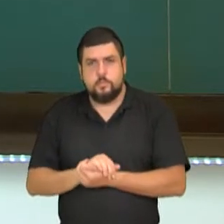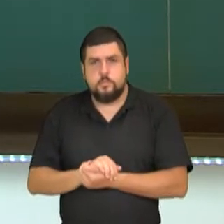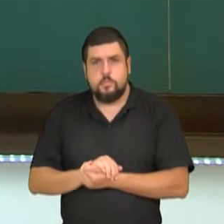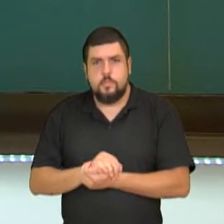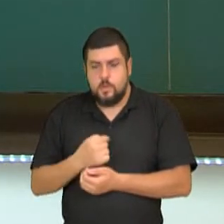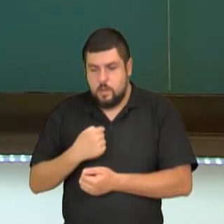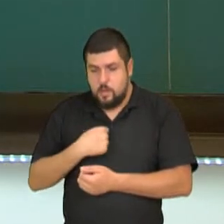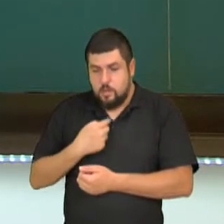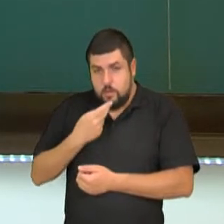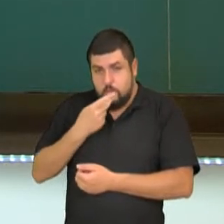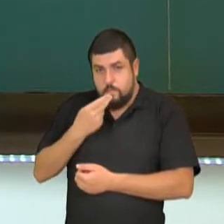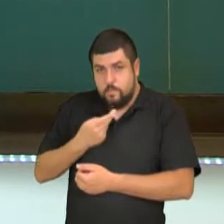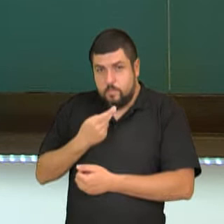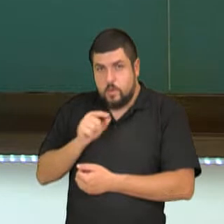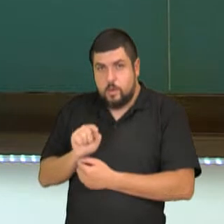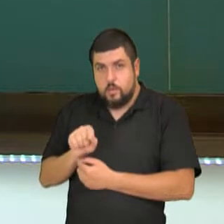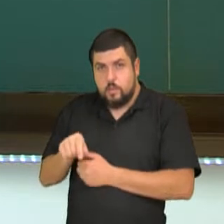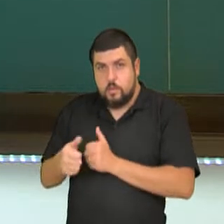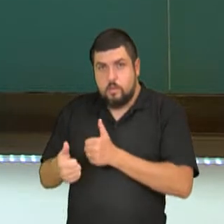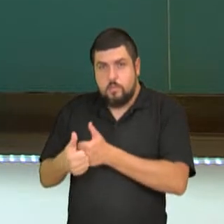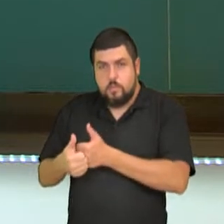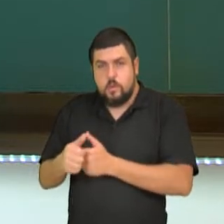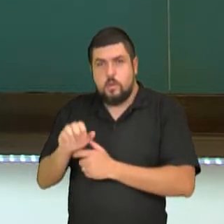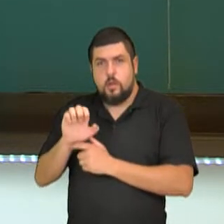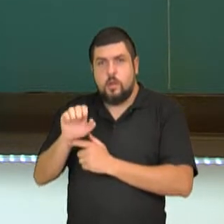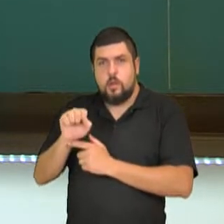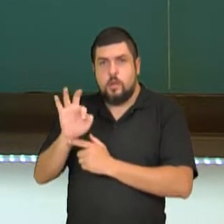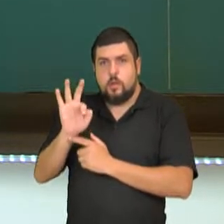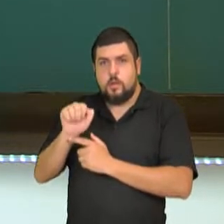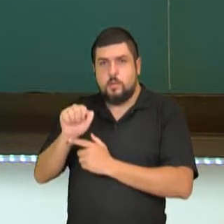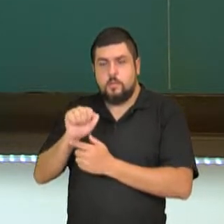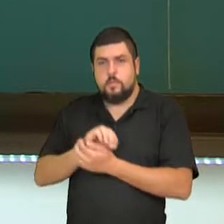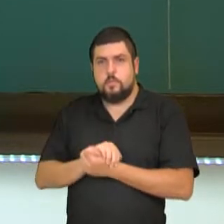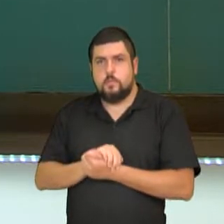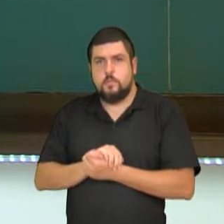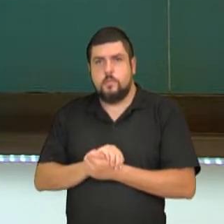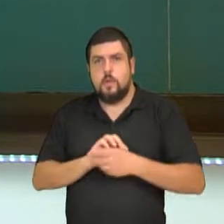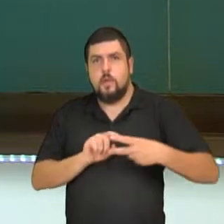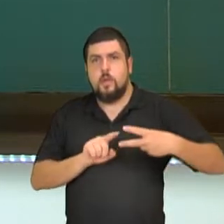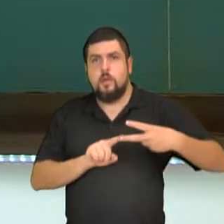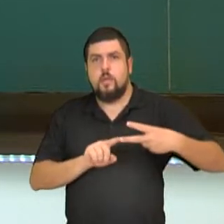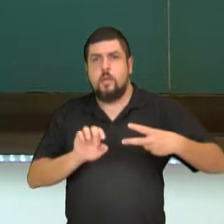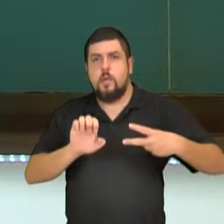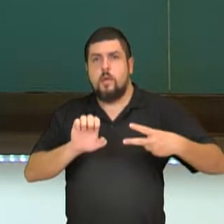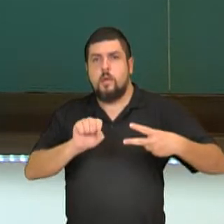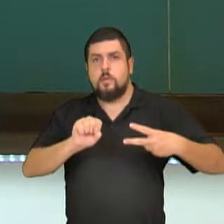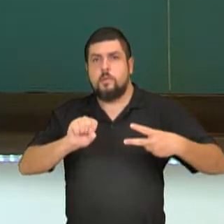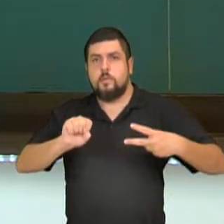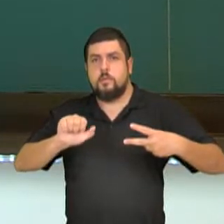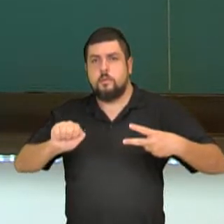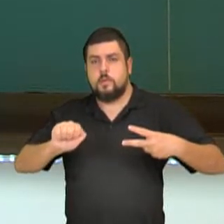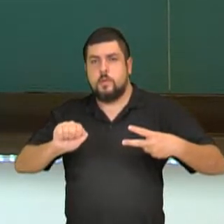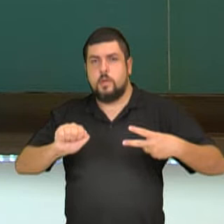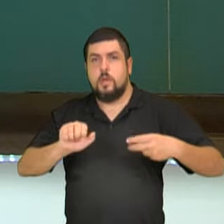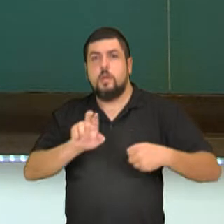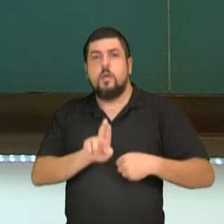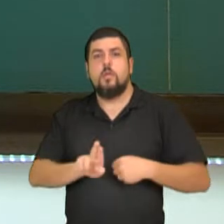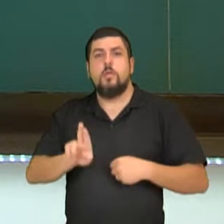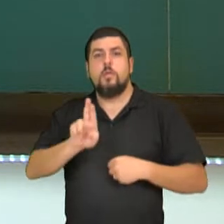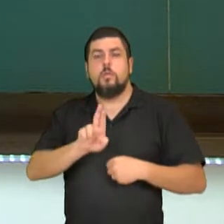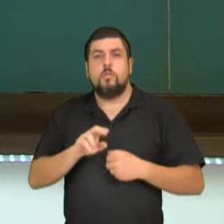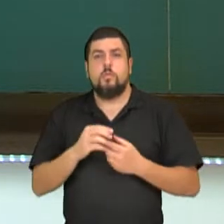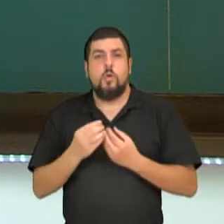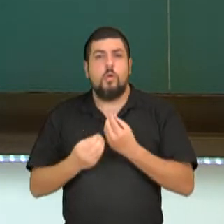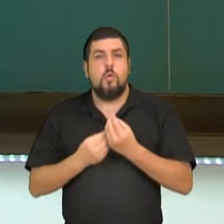o locutor, no caso. Essa es la mascota, vou utilizar quando? Quando, no caso,